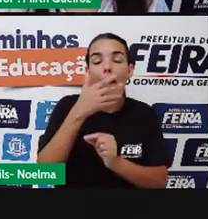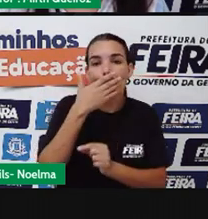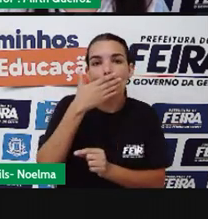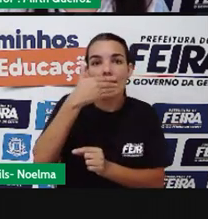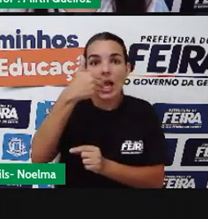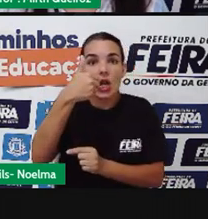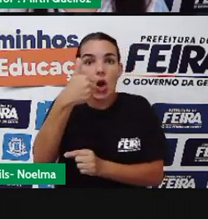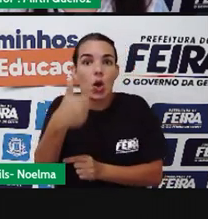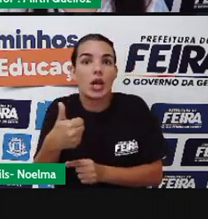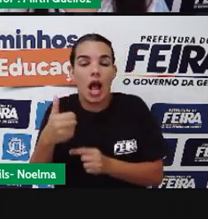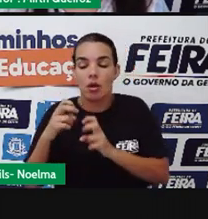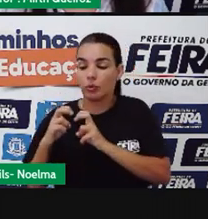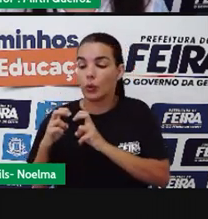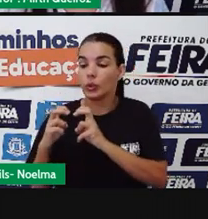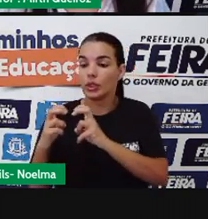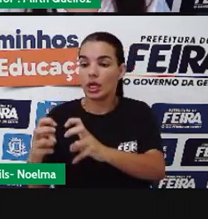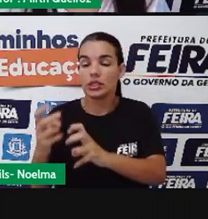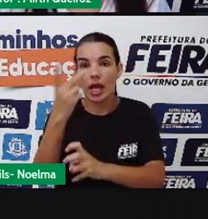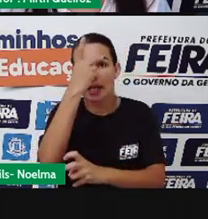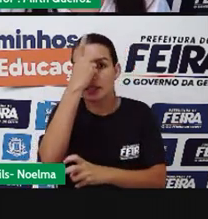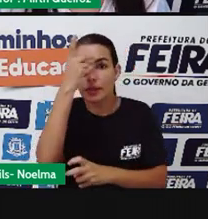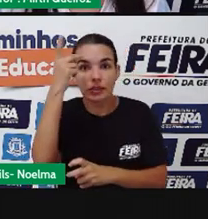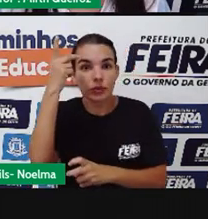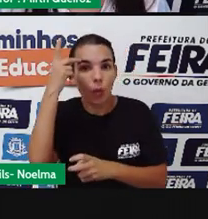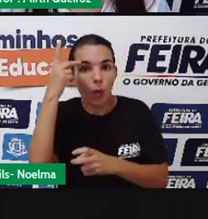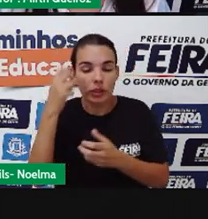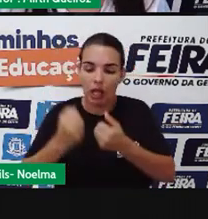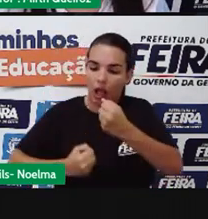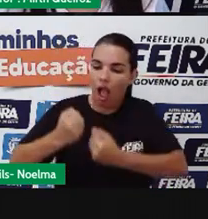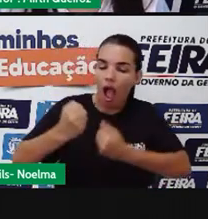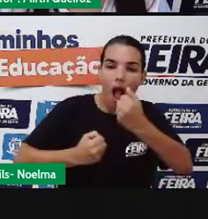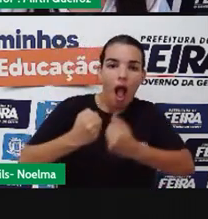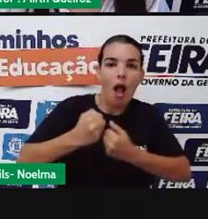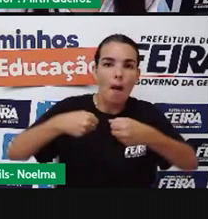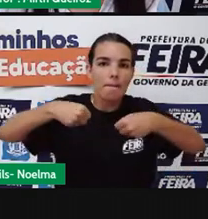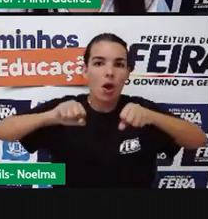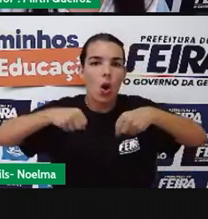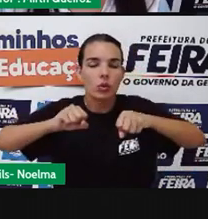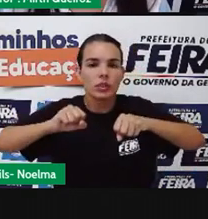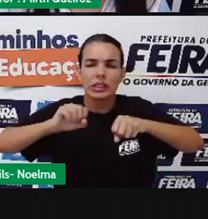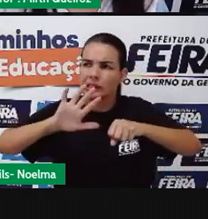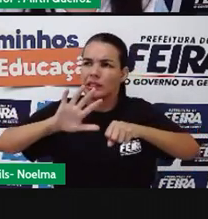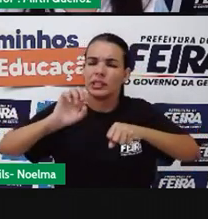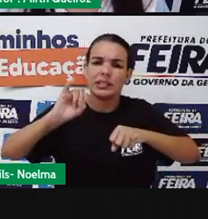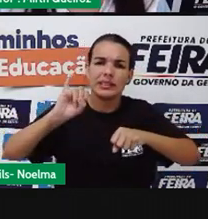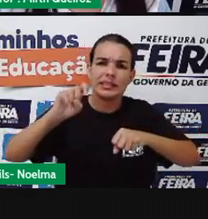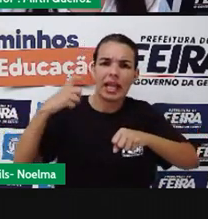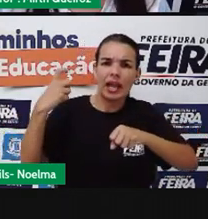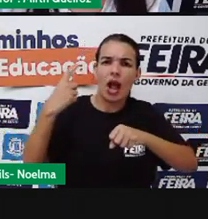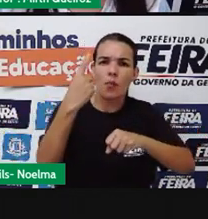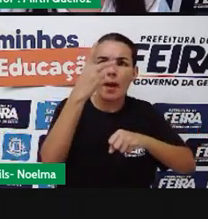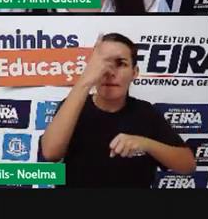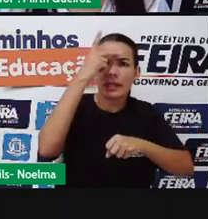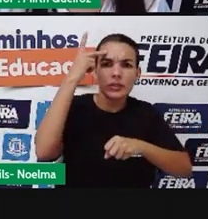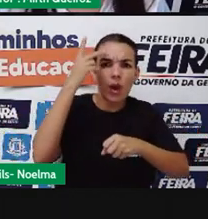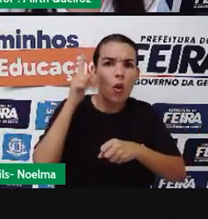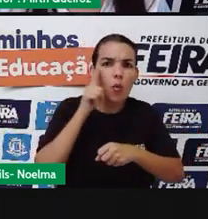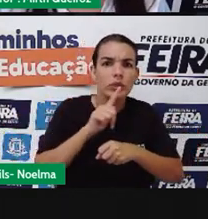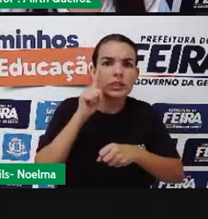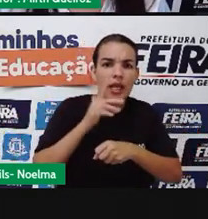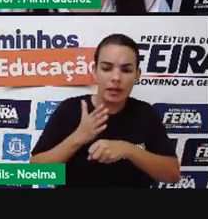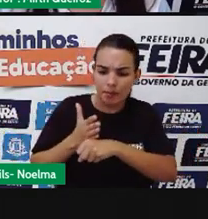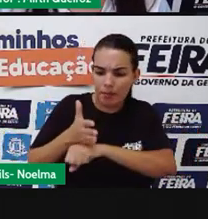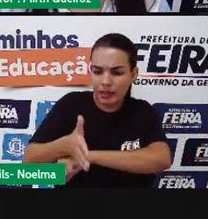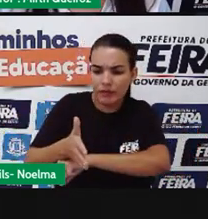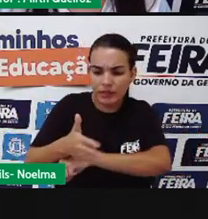melhorar o trânsito das pessoas ali e dos automóveis? Será que uma pessoa conseguiria atravessar ali aquela rua, aquela